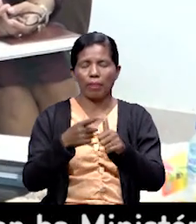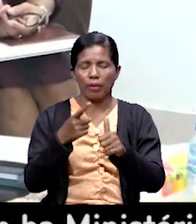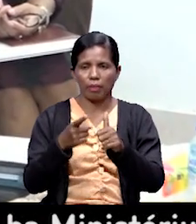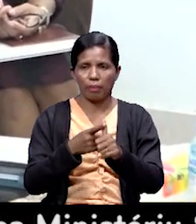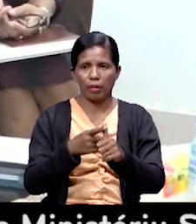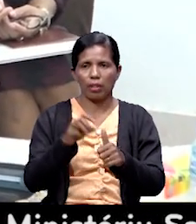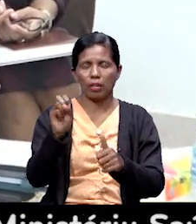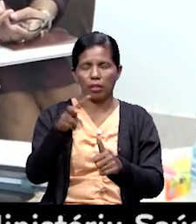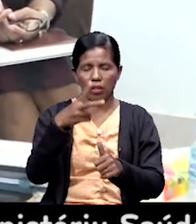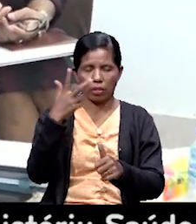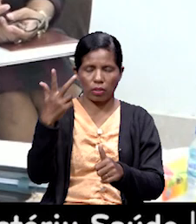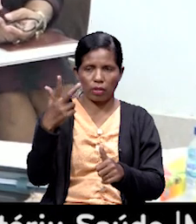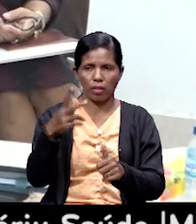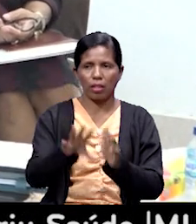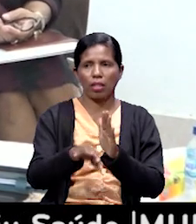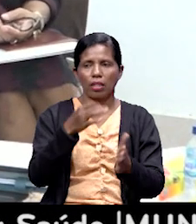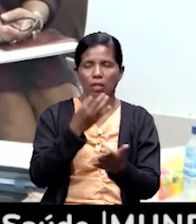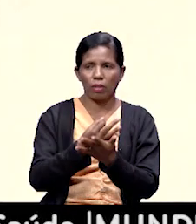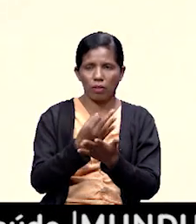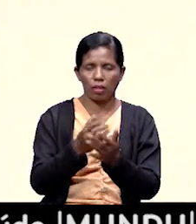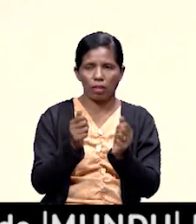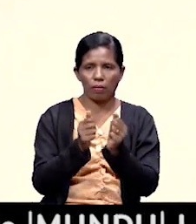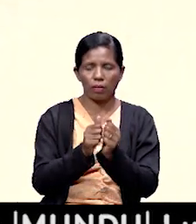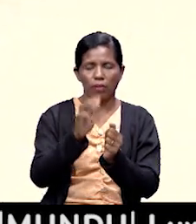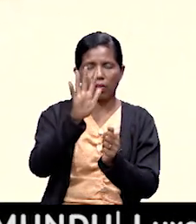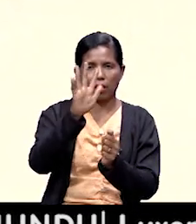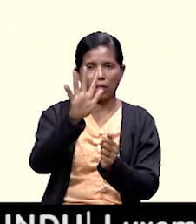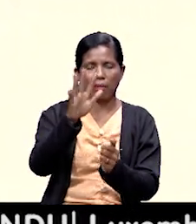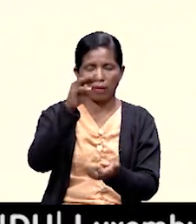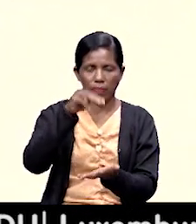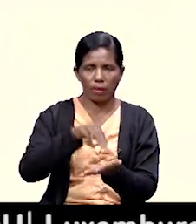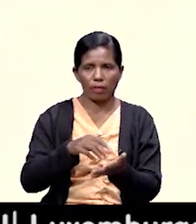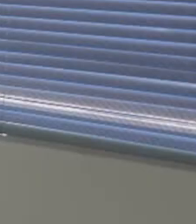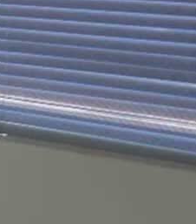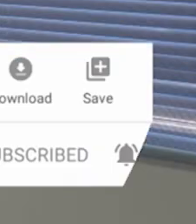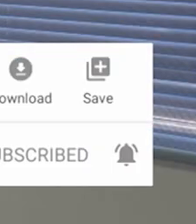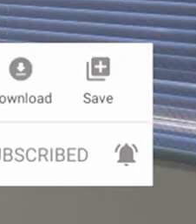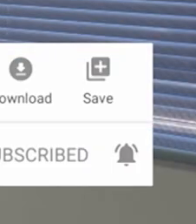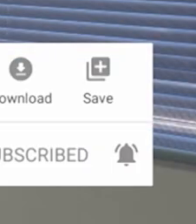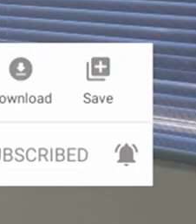dala sanul resintolo, retan receita quase tocon lima. Adere Tusimenes, GMN.